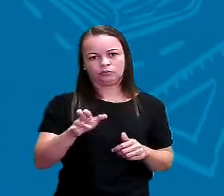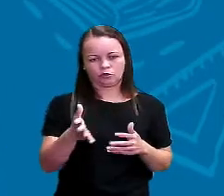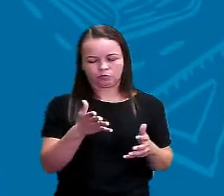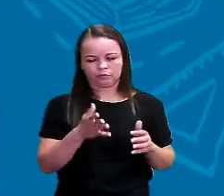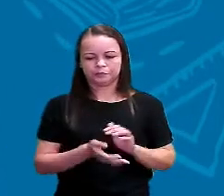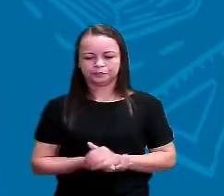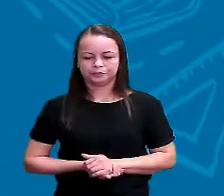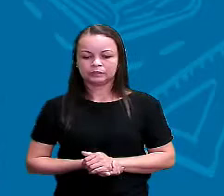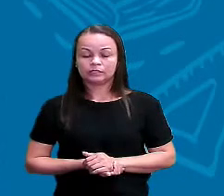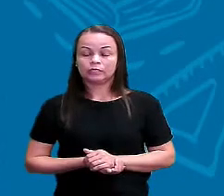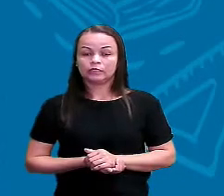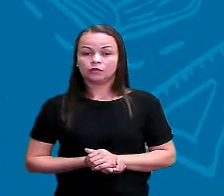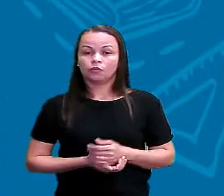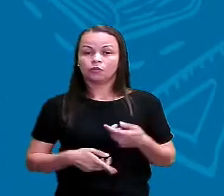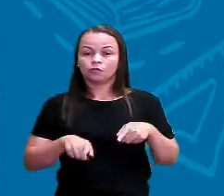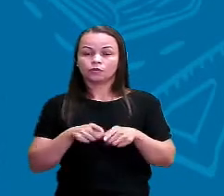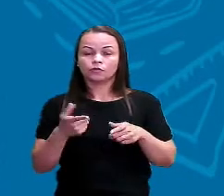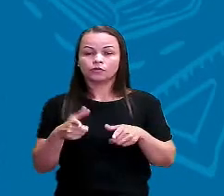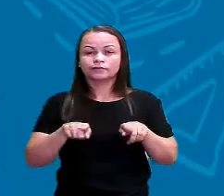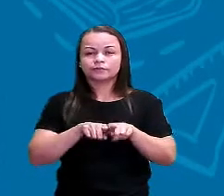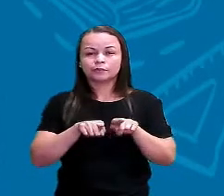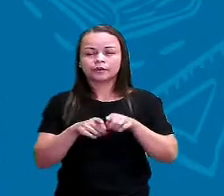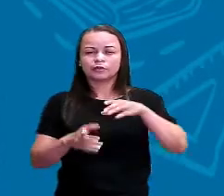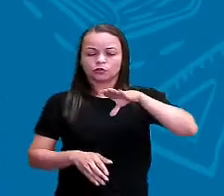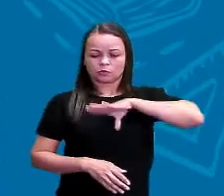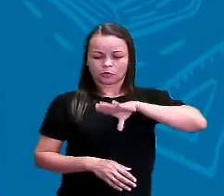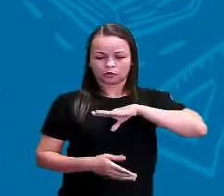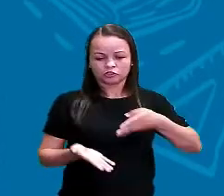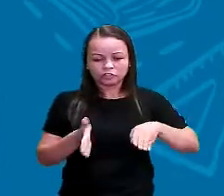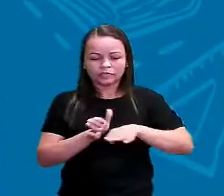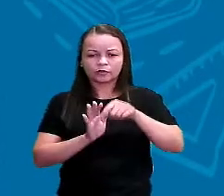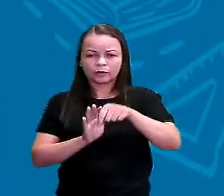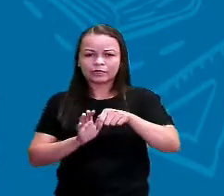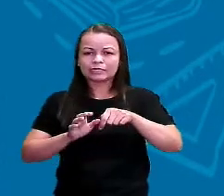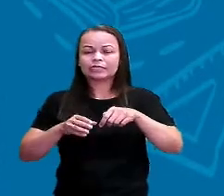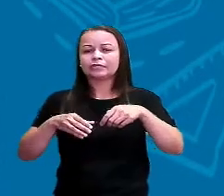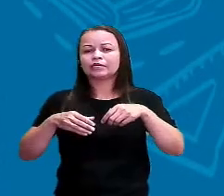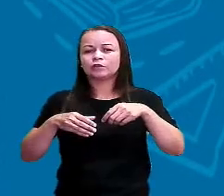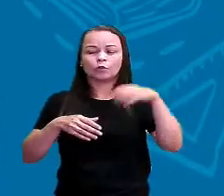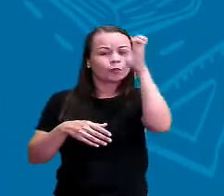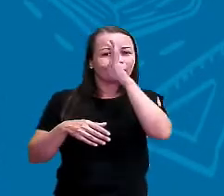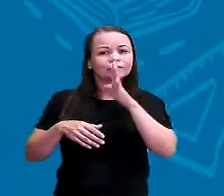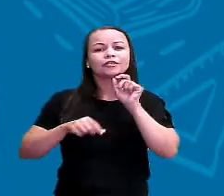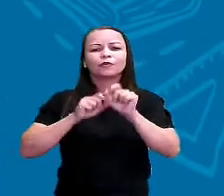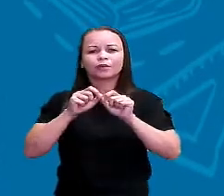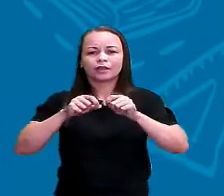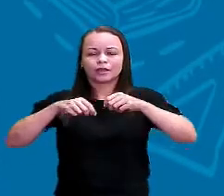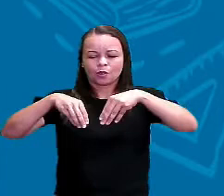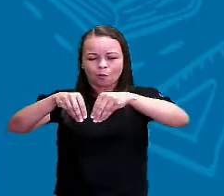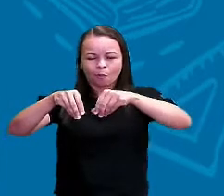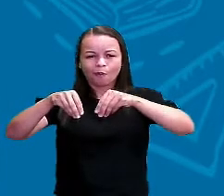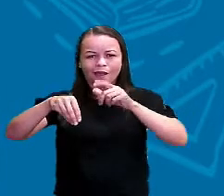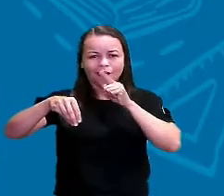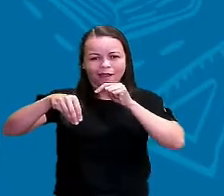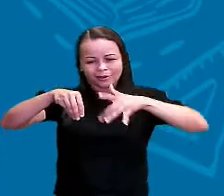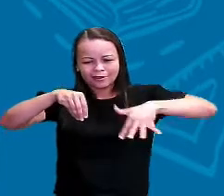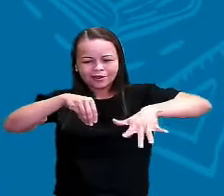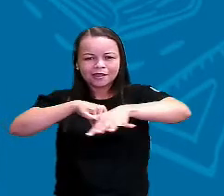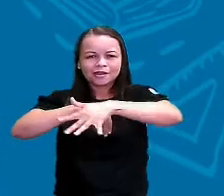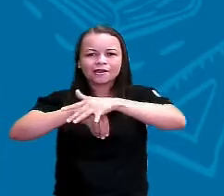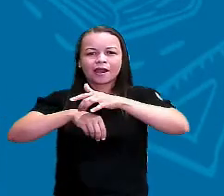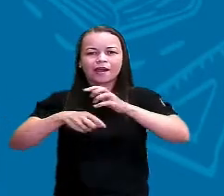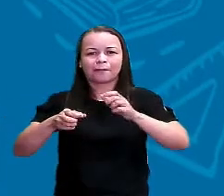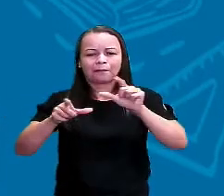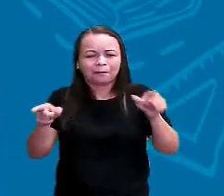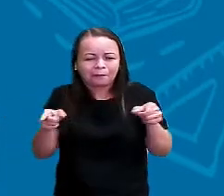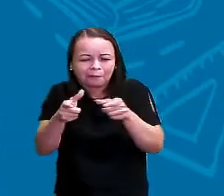chegaram aqui, eles acharam que o Brasil era uma ilha pequena, porque eles não conheciam. Eles atracaram os navios assim no